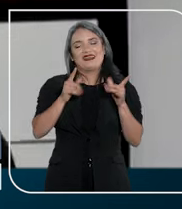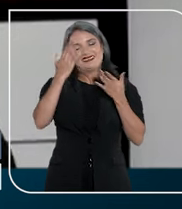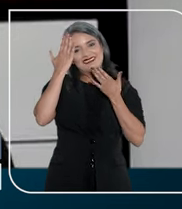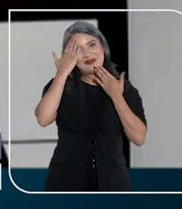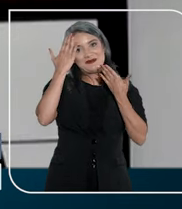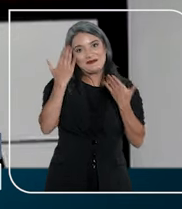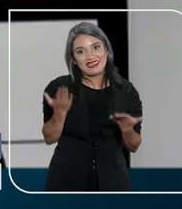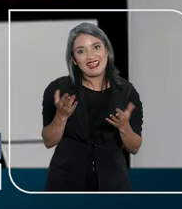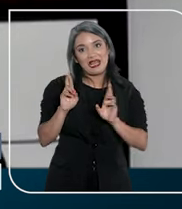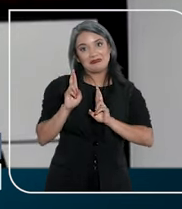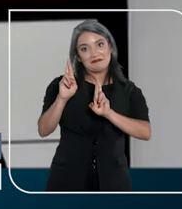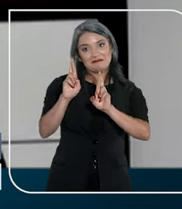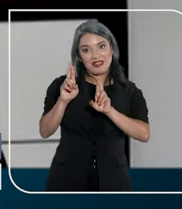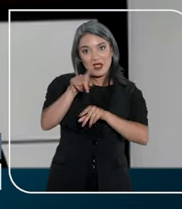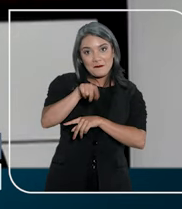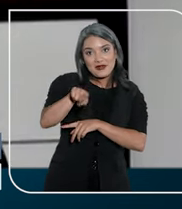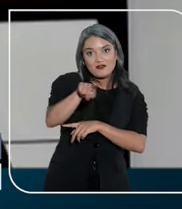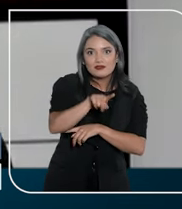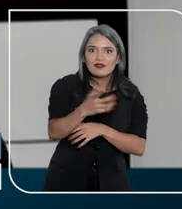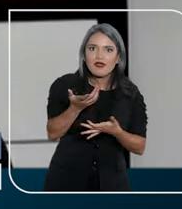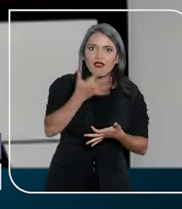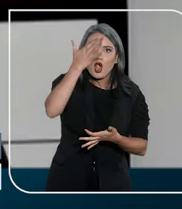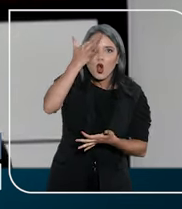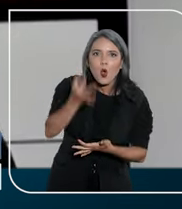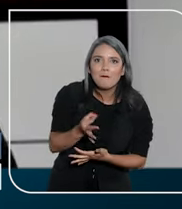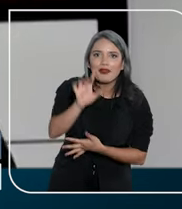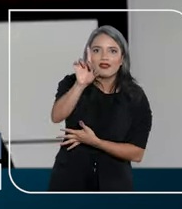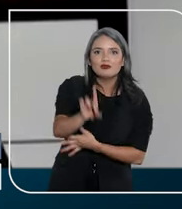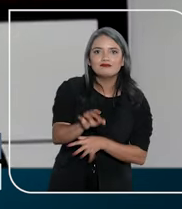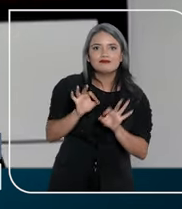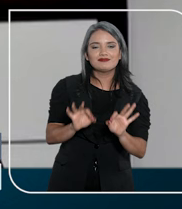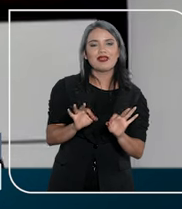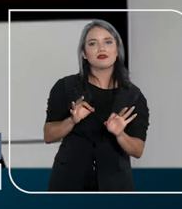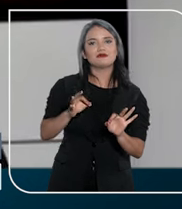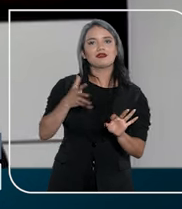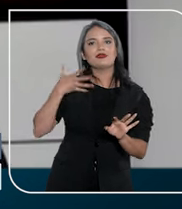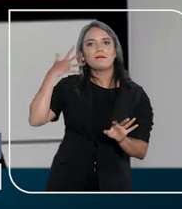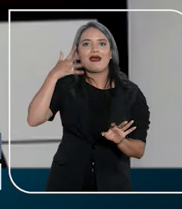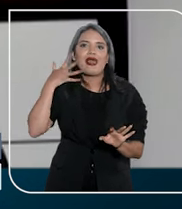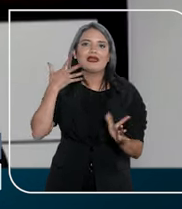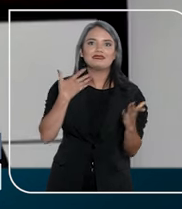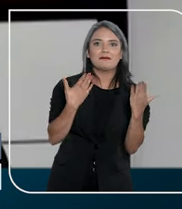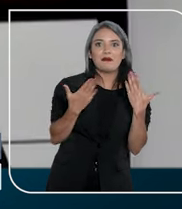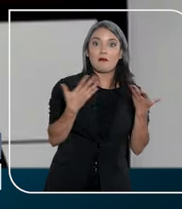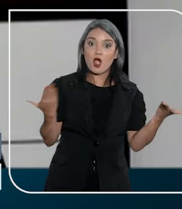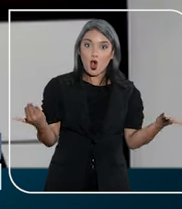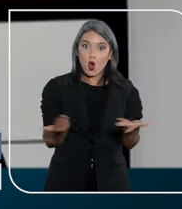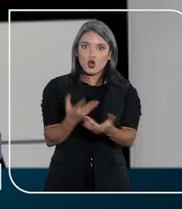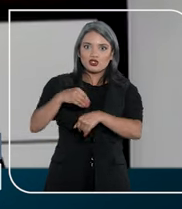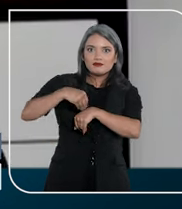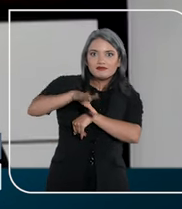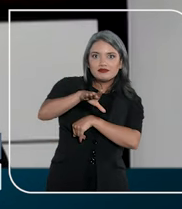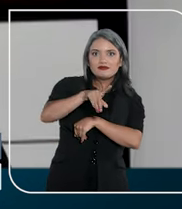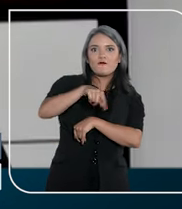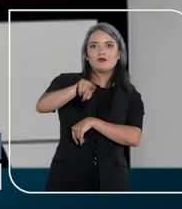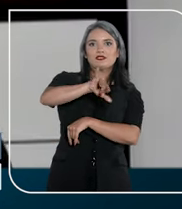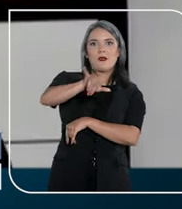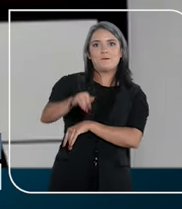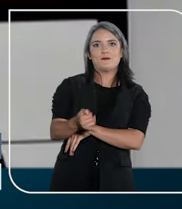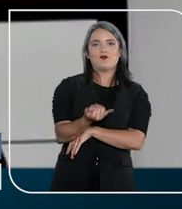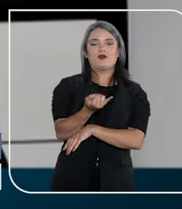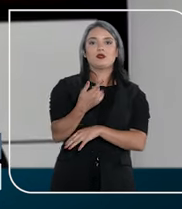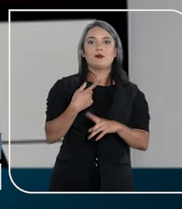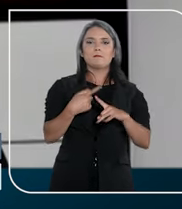que, para quem quer entender direito, que essa palestra, essa nossa conversa, que ela seja útil, até porque quando o